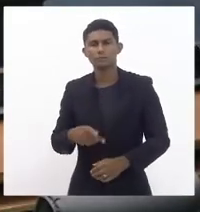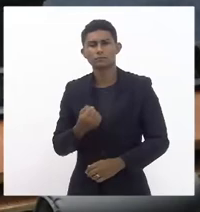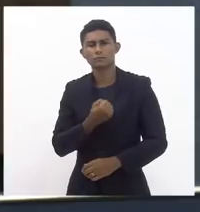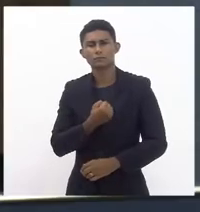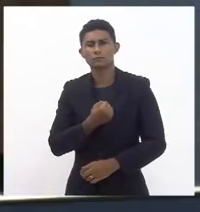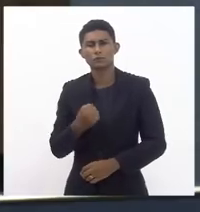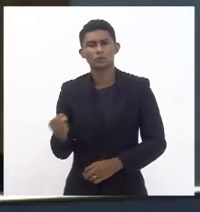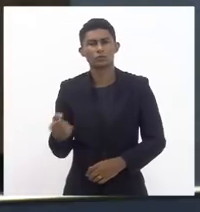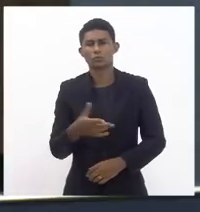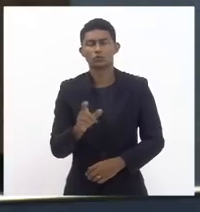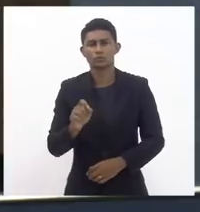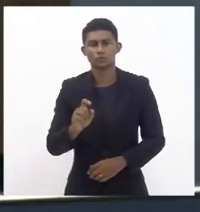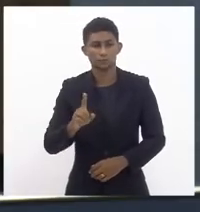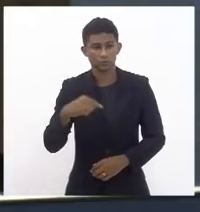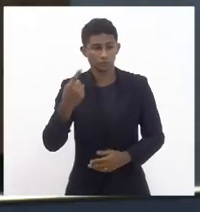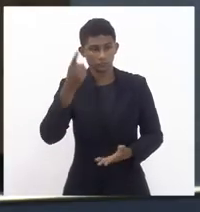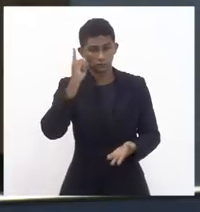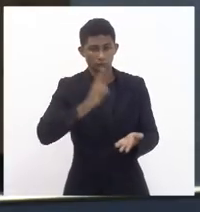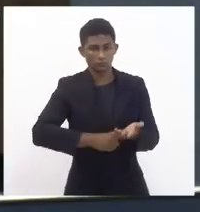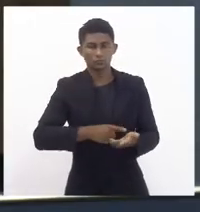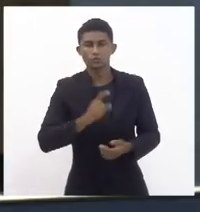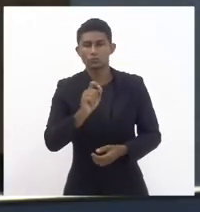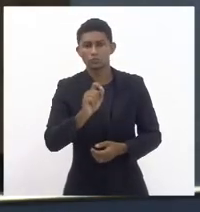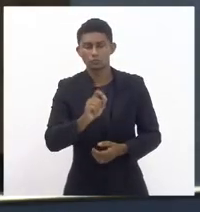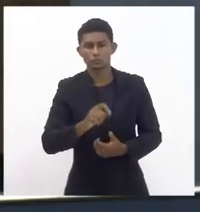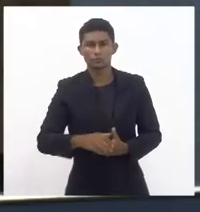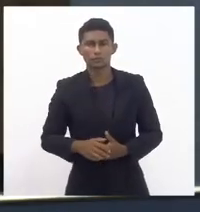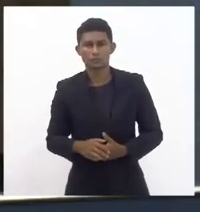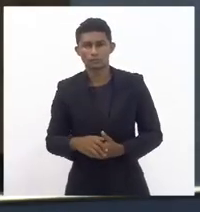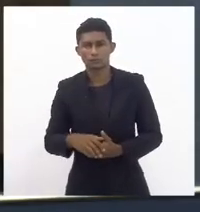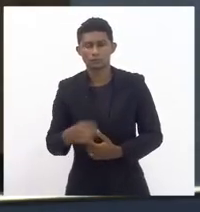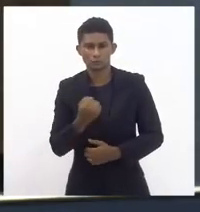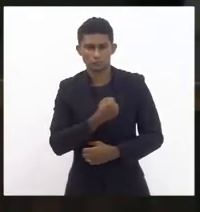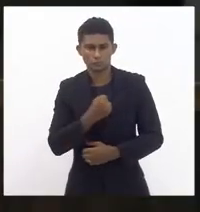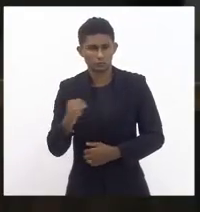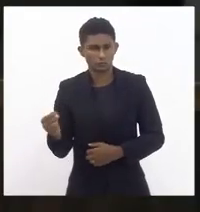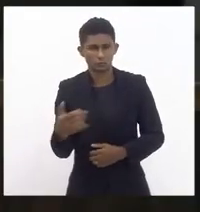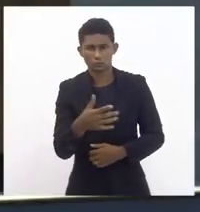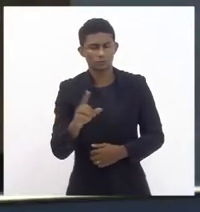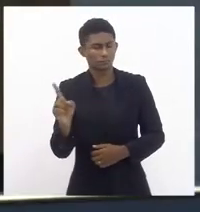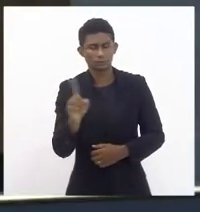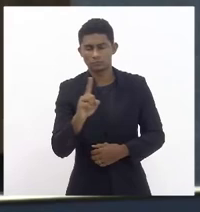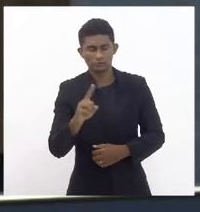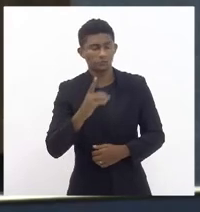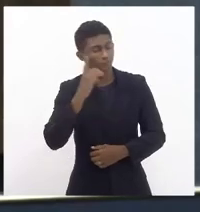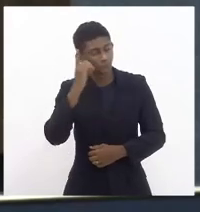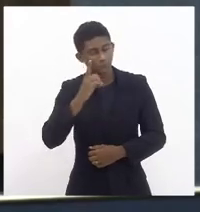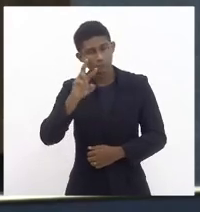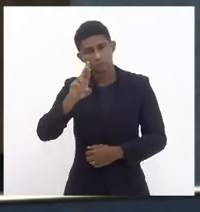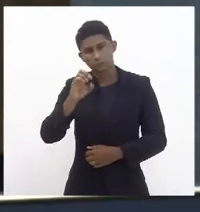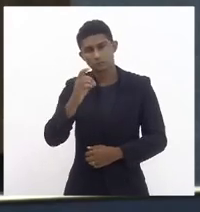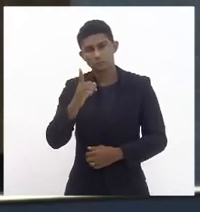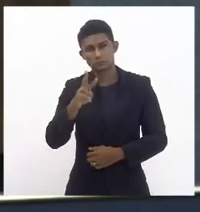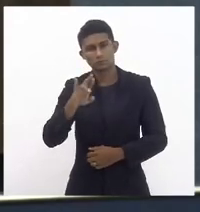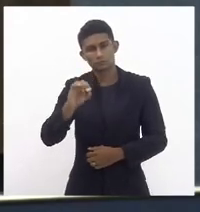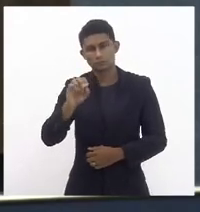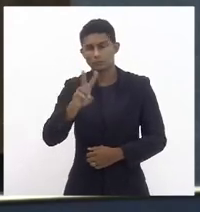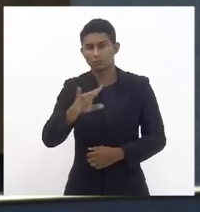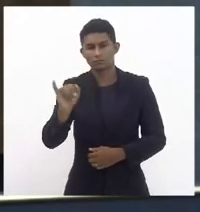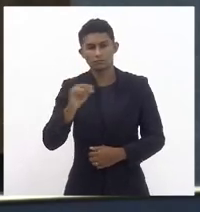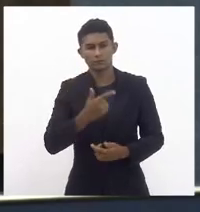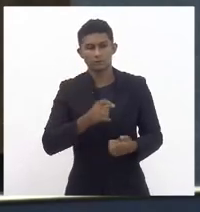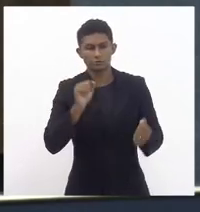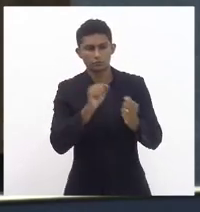e o que nós combinamos é que não não haverá um número novo mercado Rodrigo Amorim vai ser o coautor